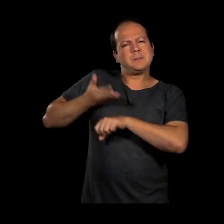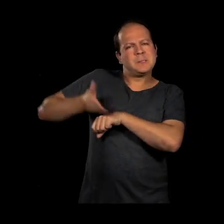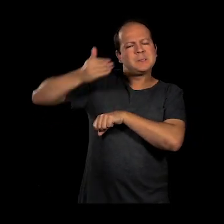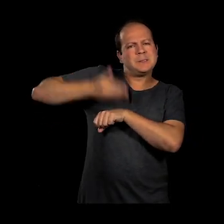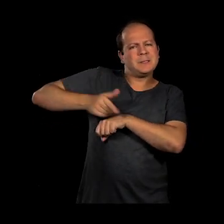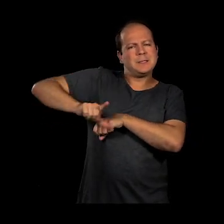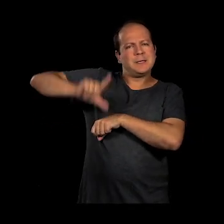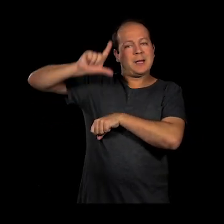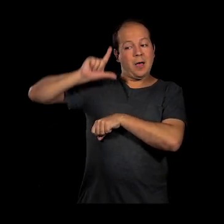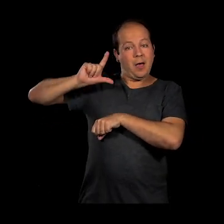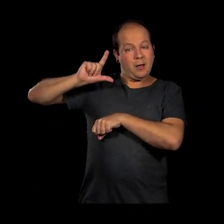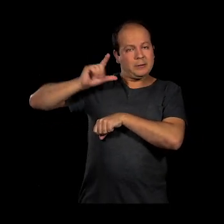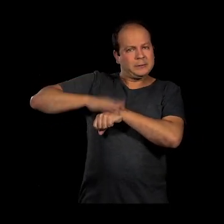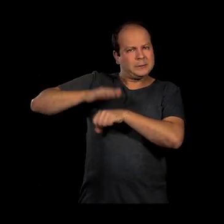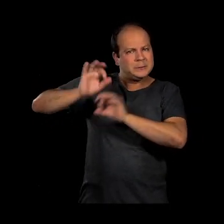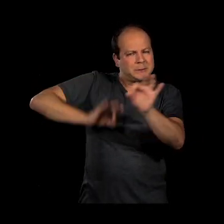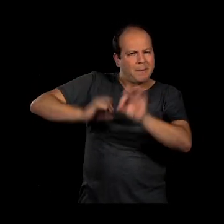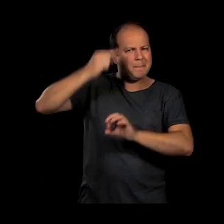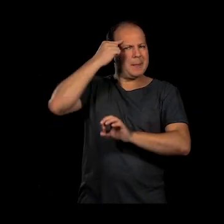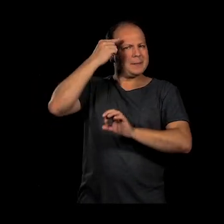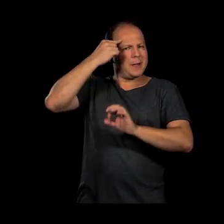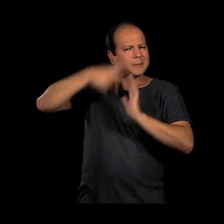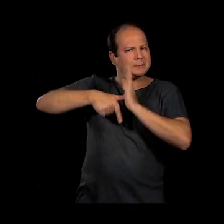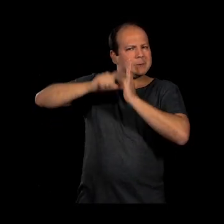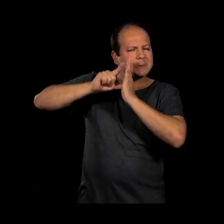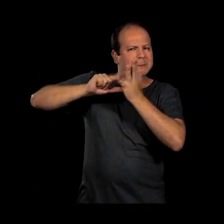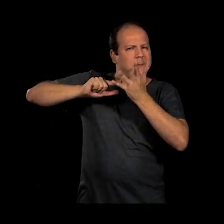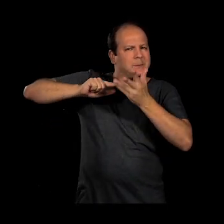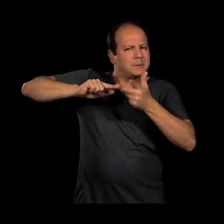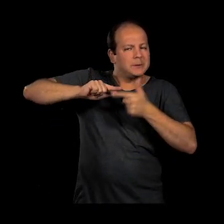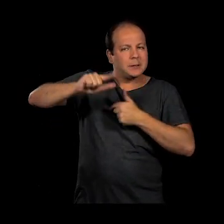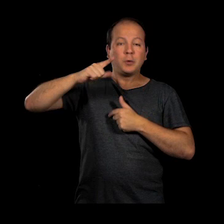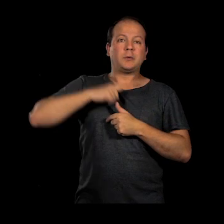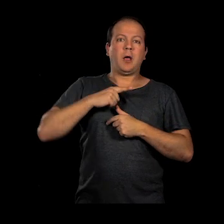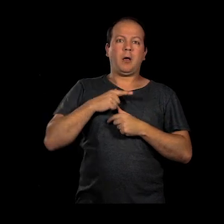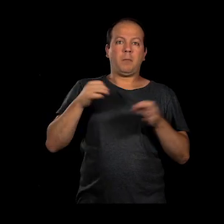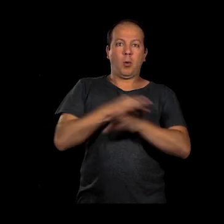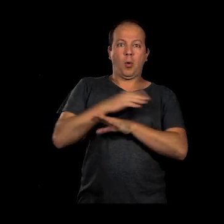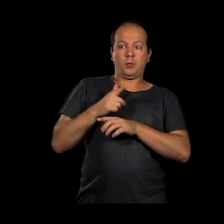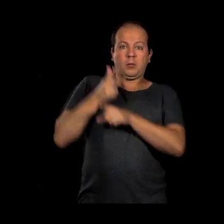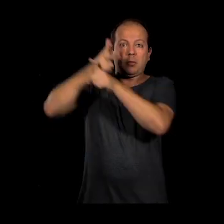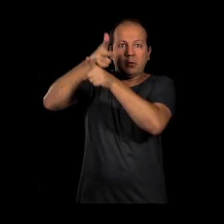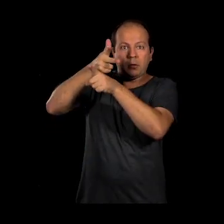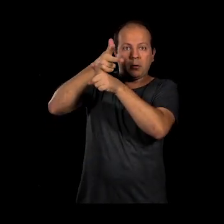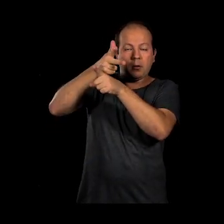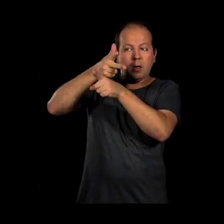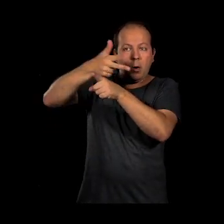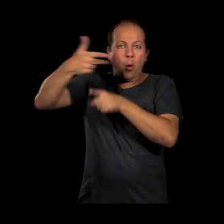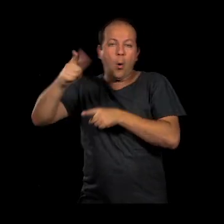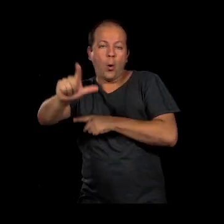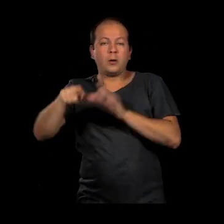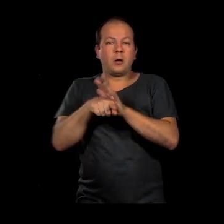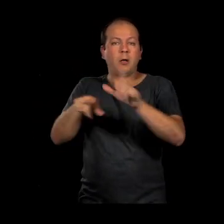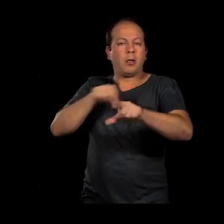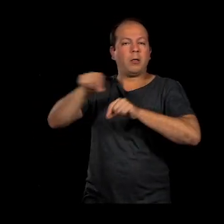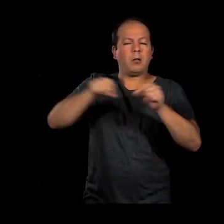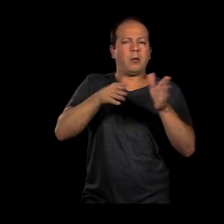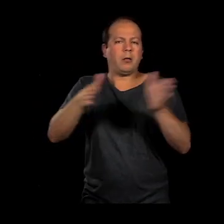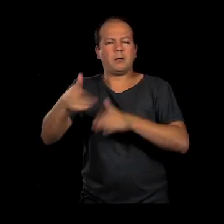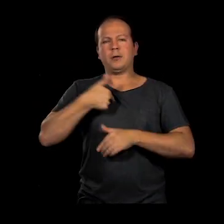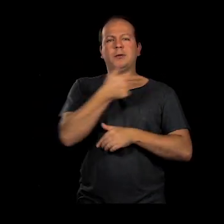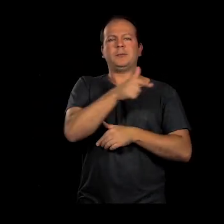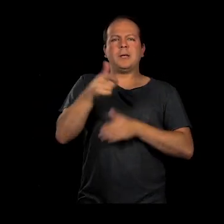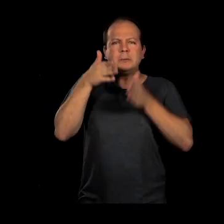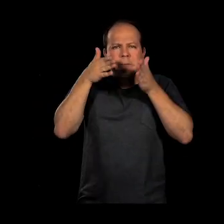animação, a pré-produção dela é muito pensada, porque você não tem take 2, né? Você não tem uma outra opção. Você pode até fazer,